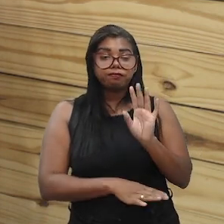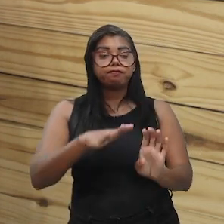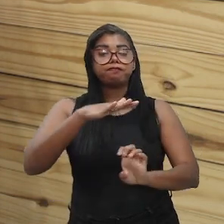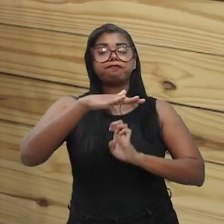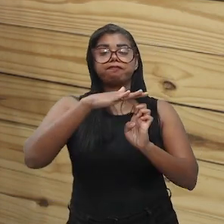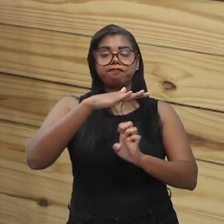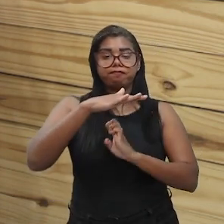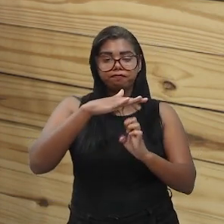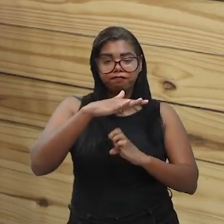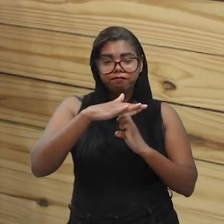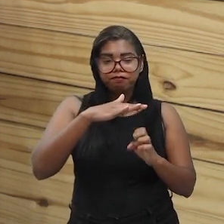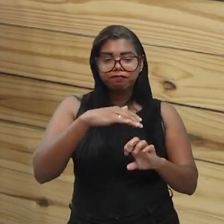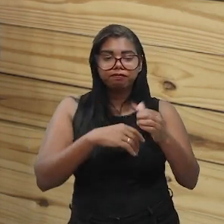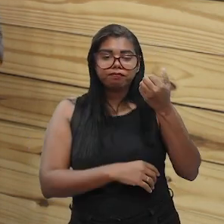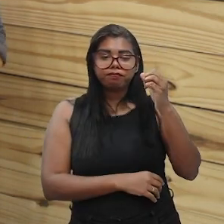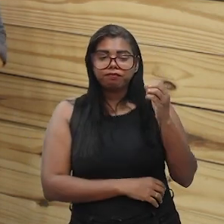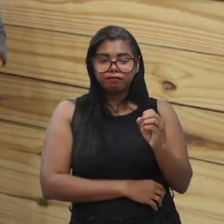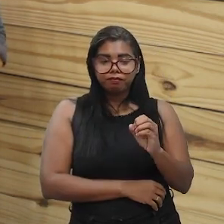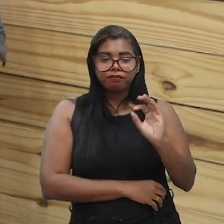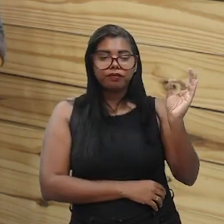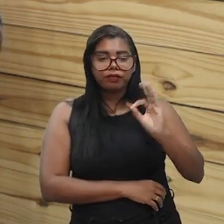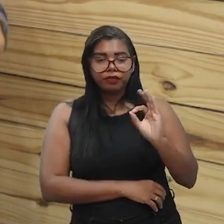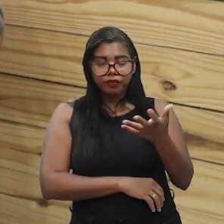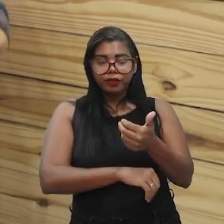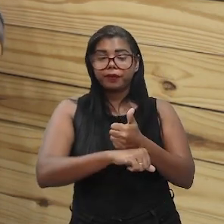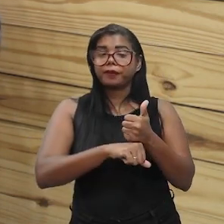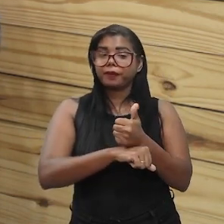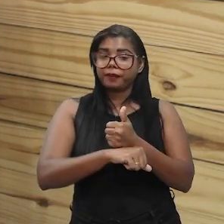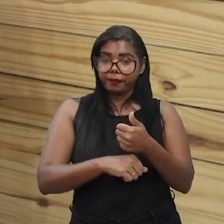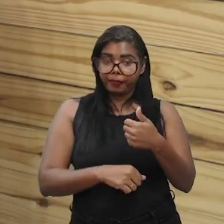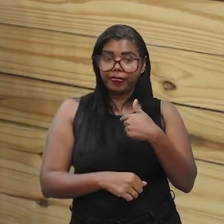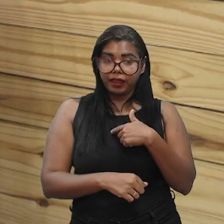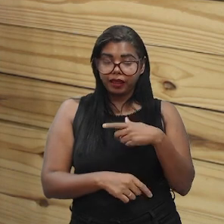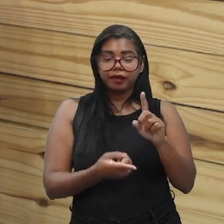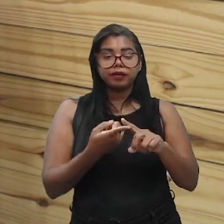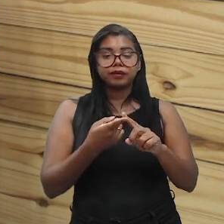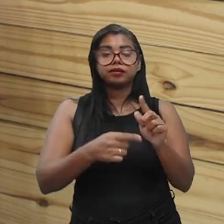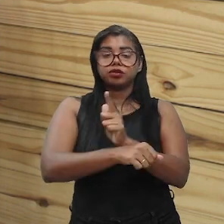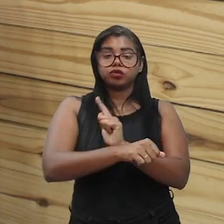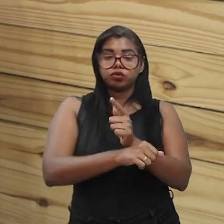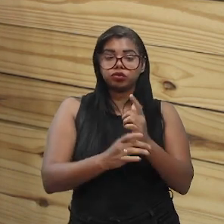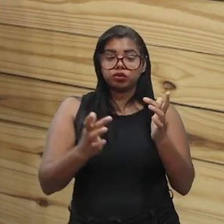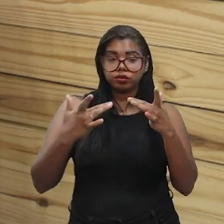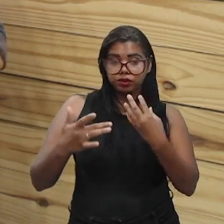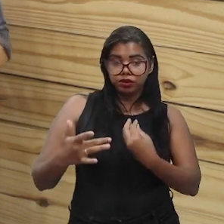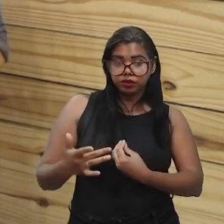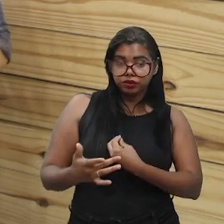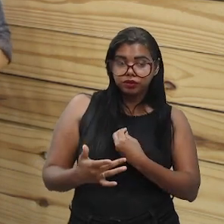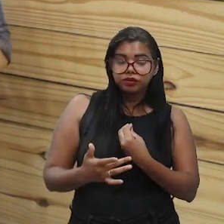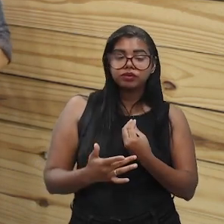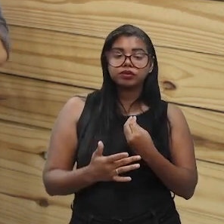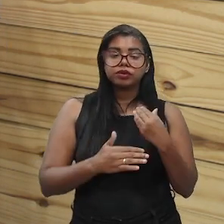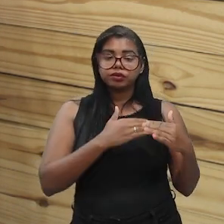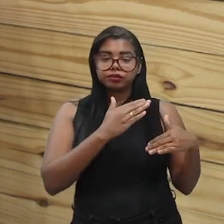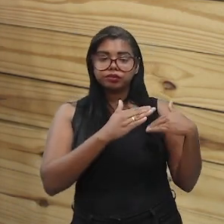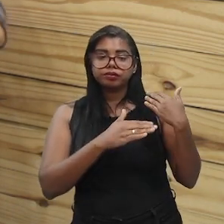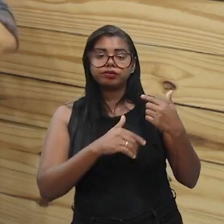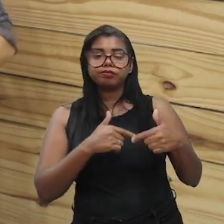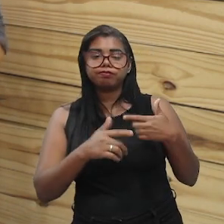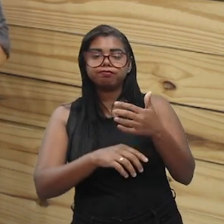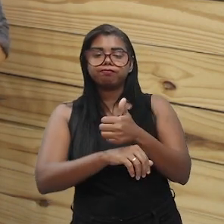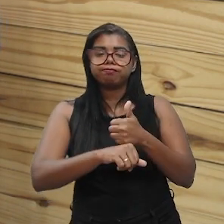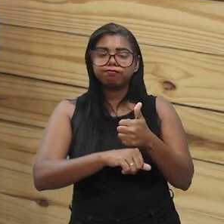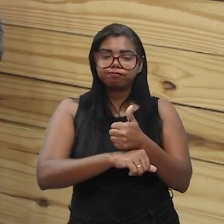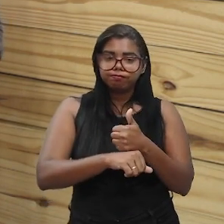que vai ditar 100% da minha carreira profissional. Eu também sou gestor da minha carreira. Então é muito importante que o aluno e que o profissional